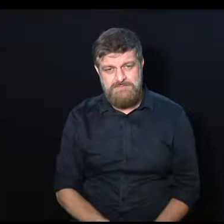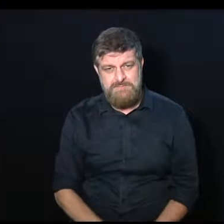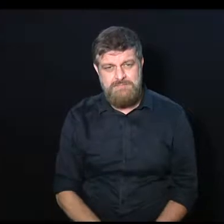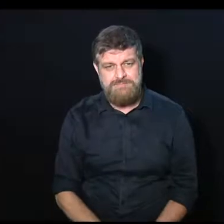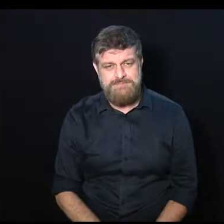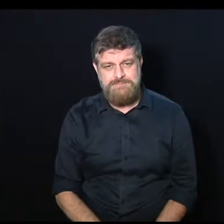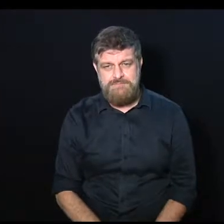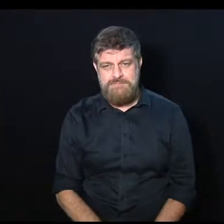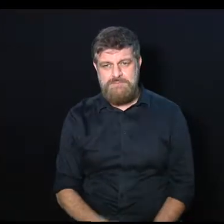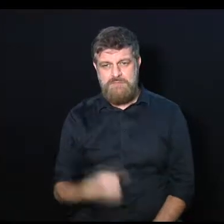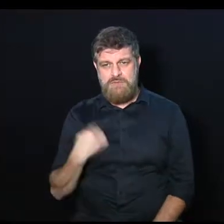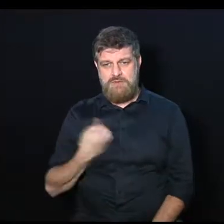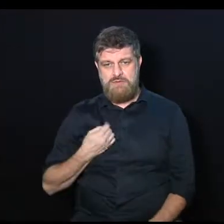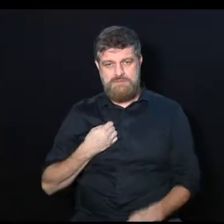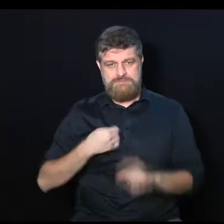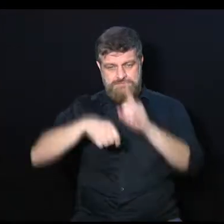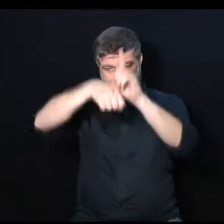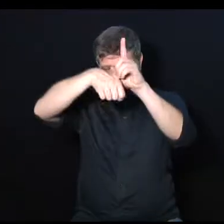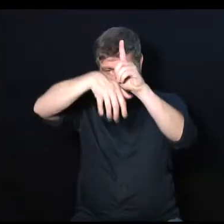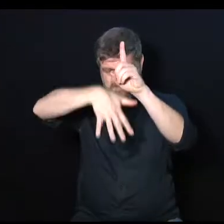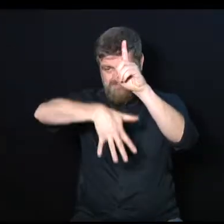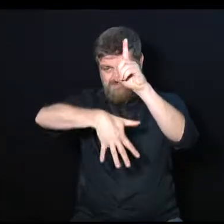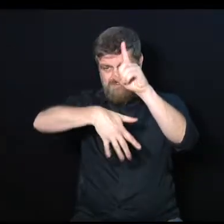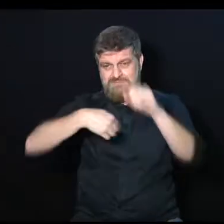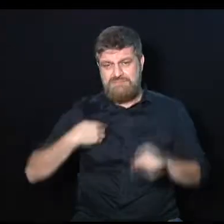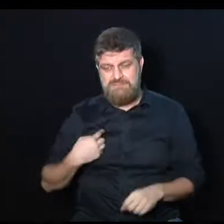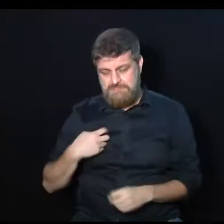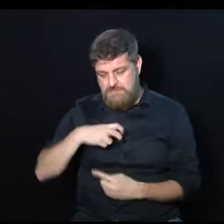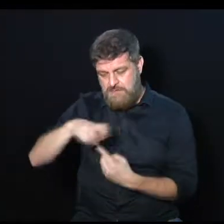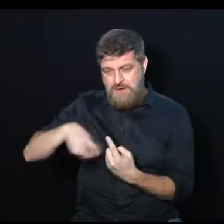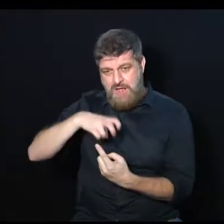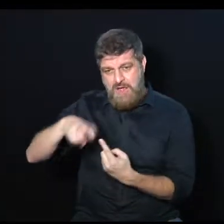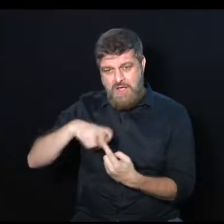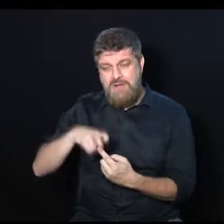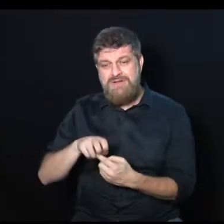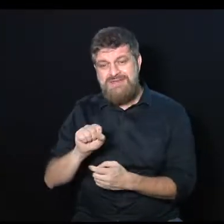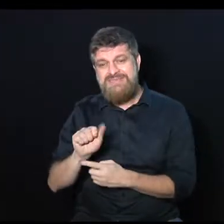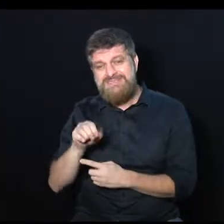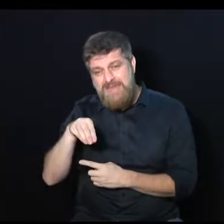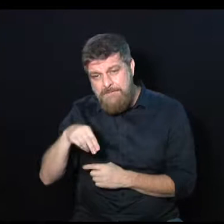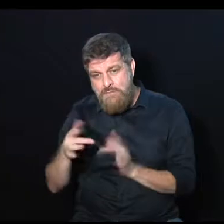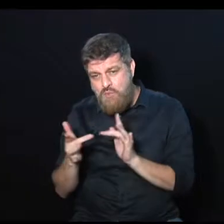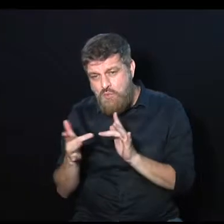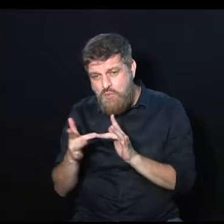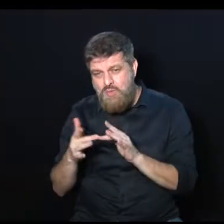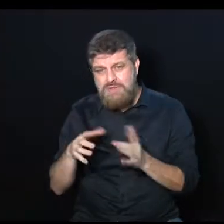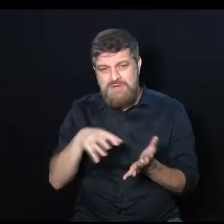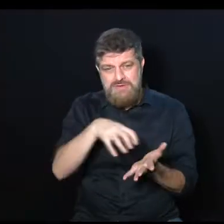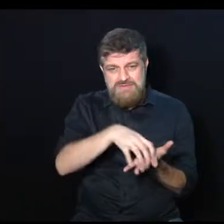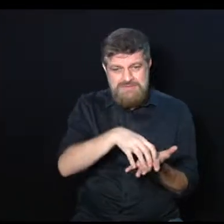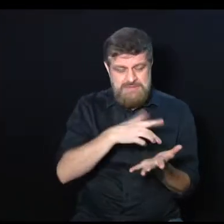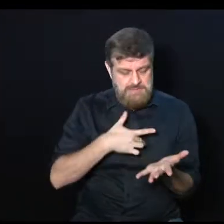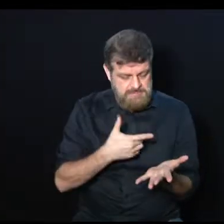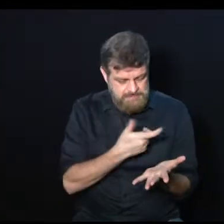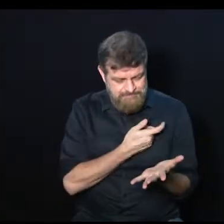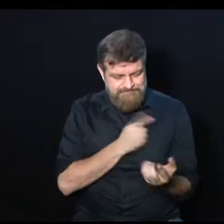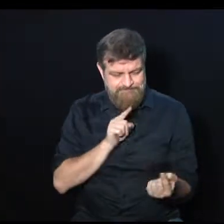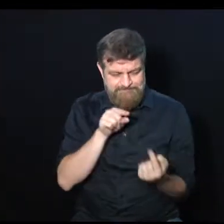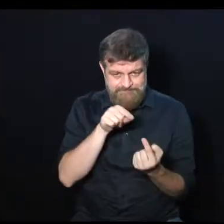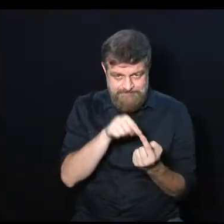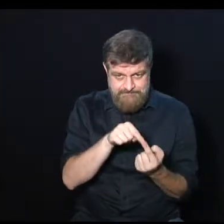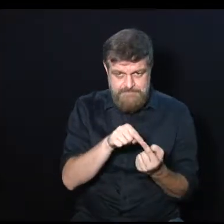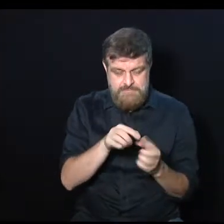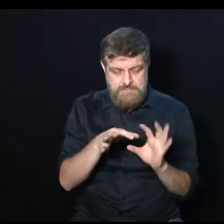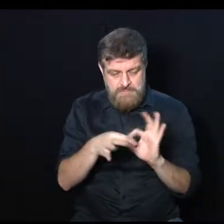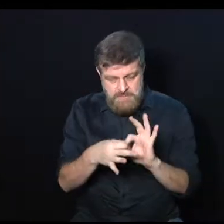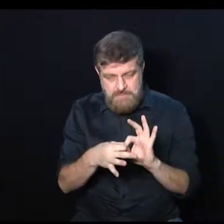essa é a nossa interface. Muito forte com o SAMU, muito forte também com as UBSs, com as unidades, principalmente com as unidades de